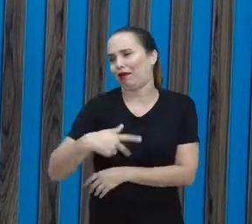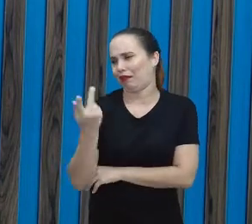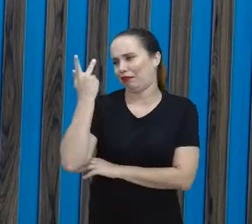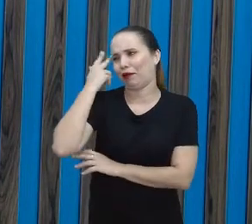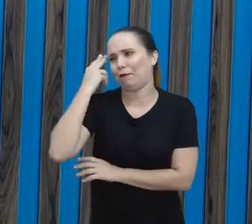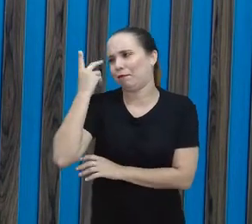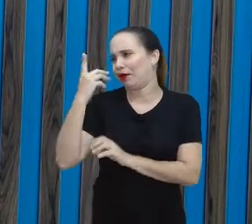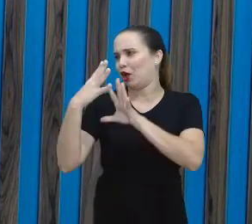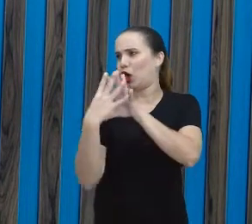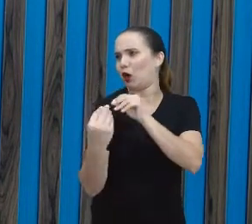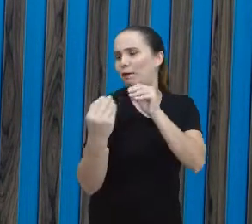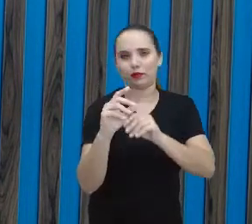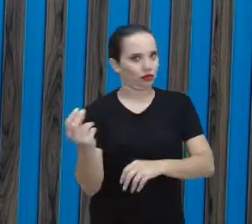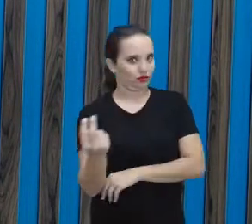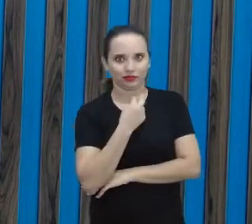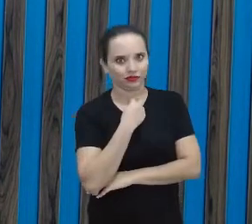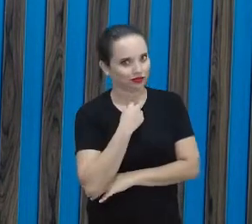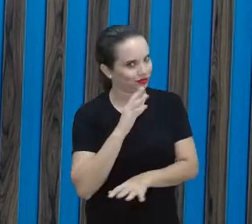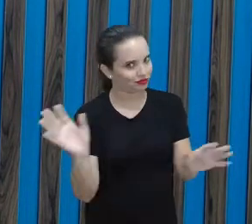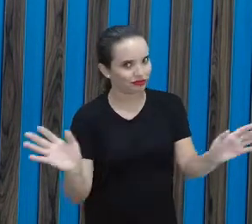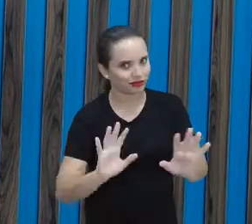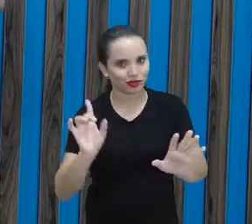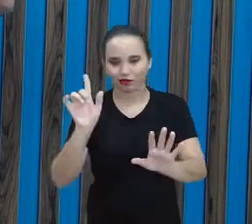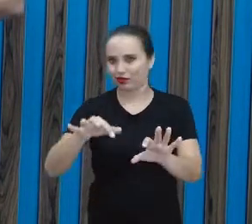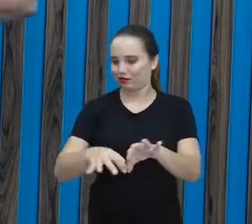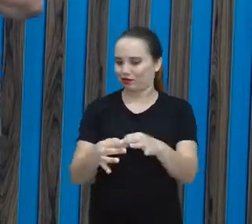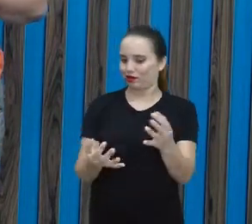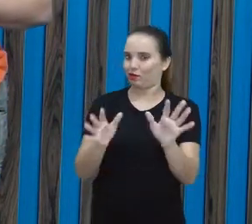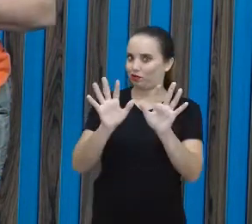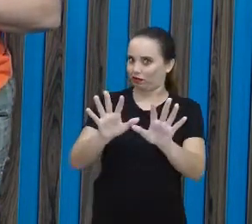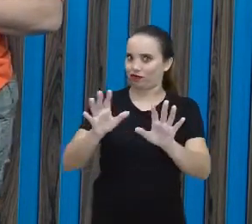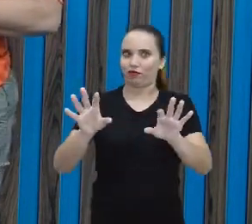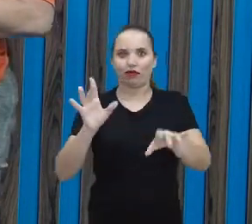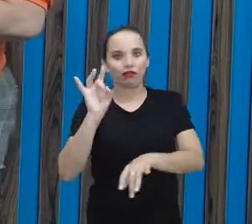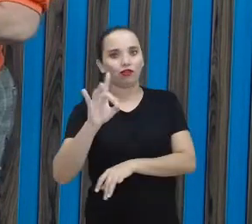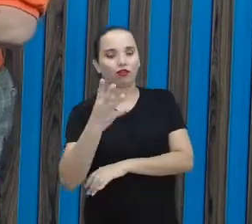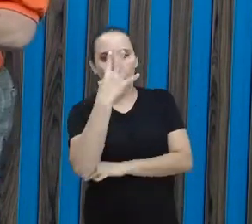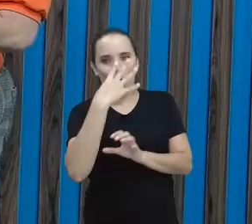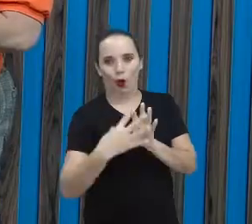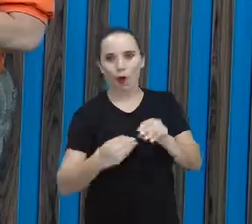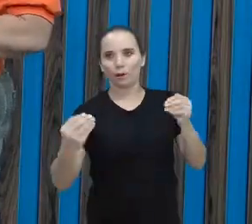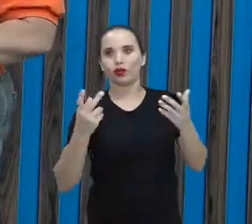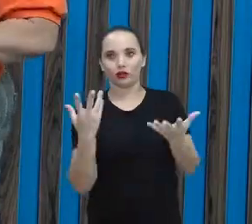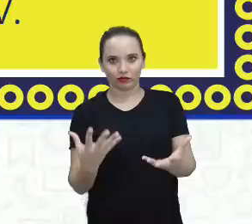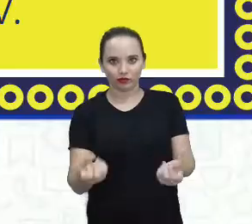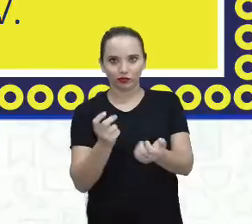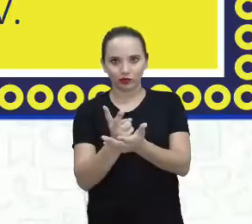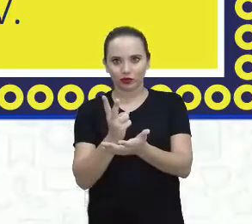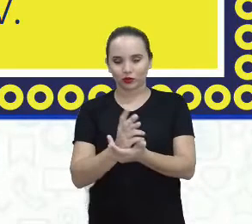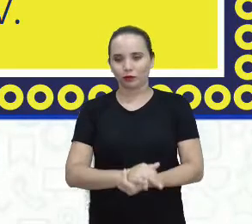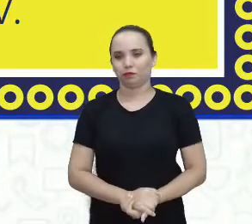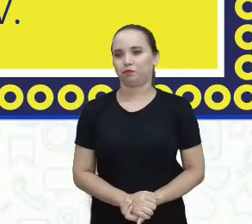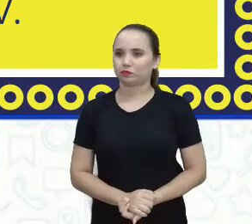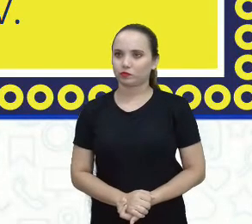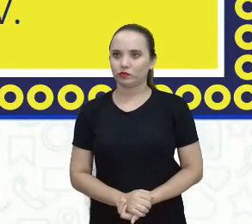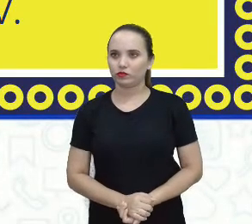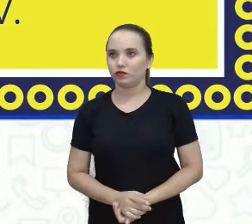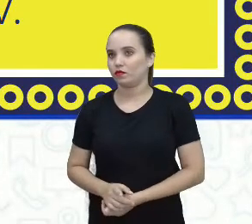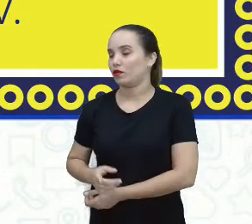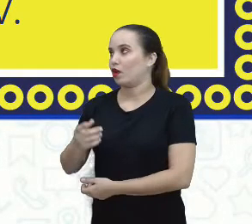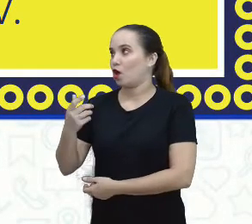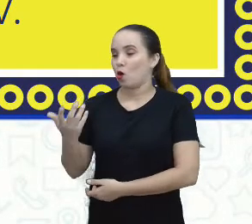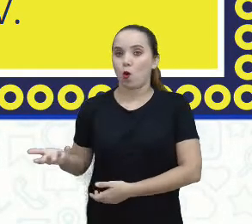pode, né, simplesmente copiar. Né? E ele não copia, ele é um grande criador. Bora lá. Ariano e um grupo de intelectuais